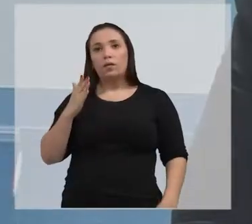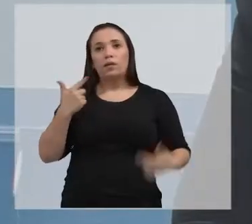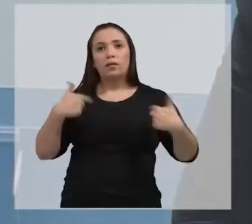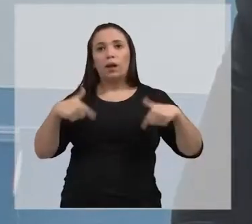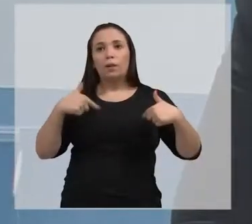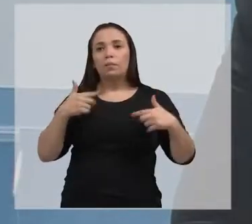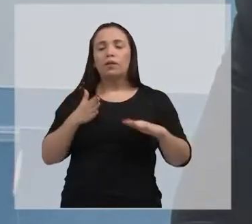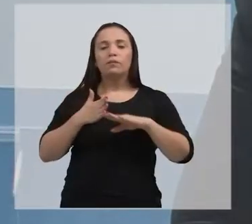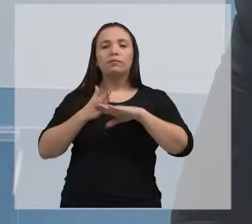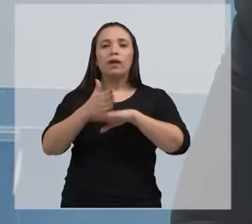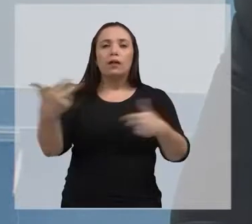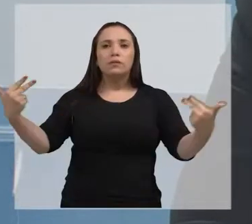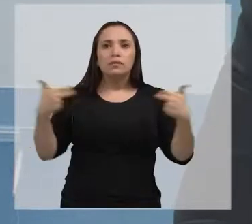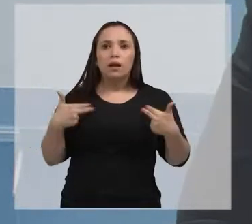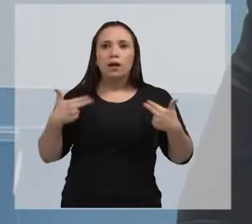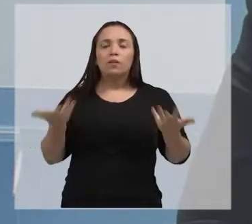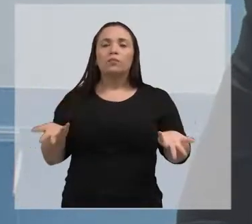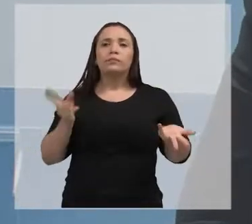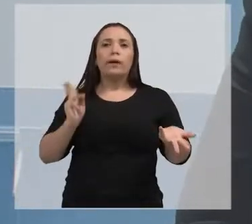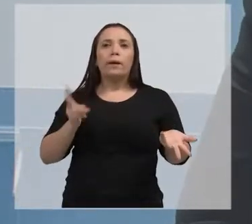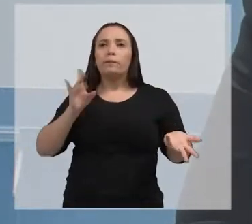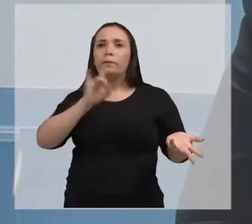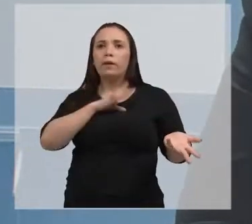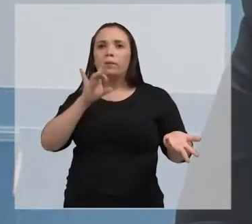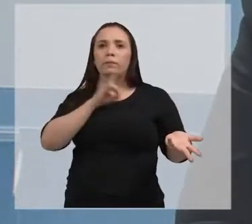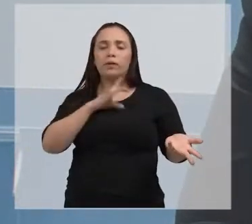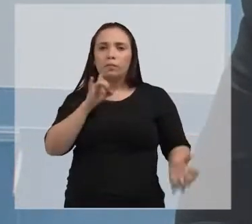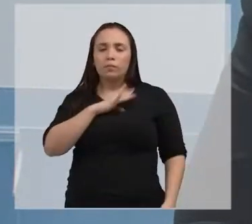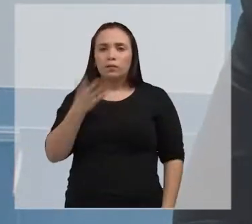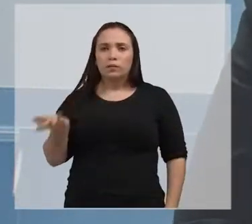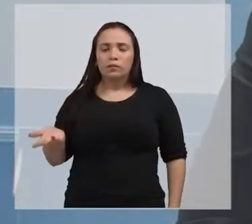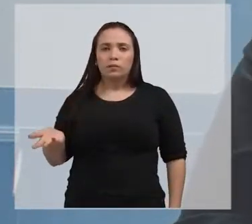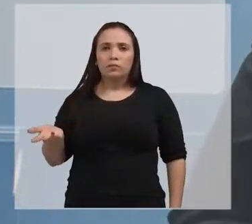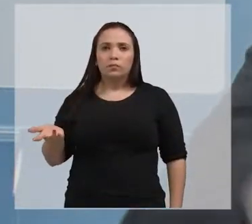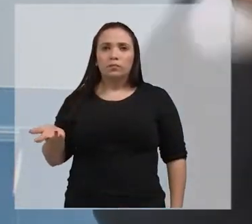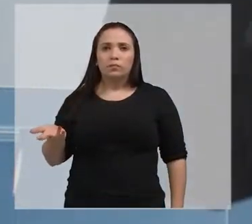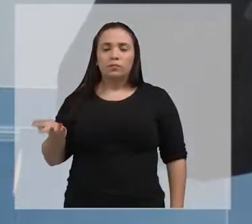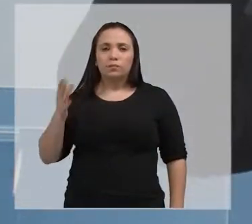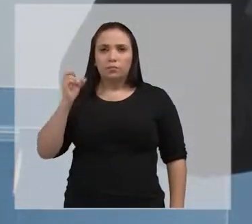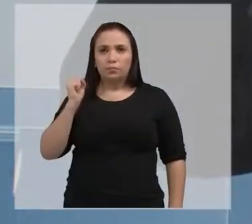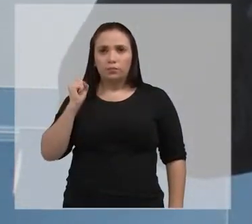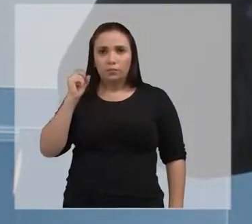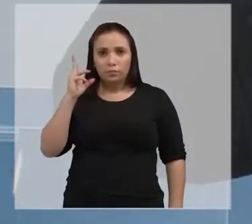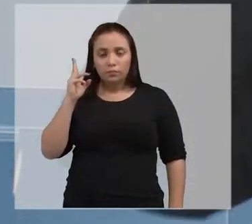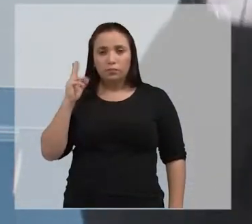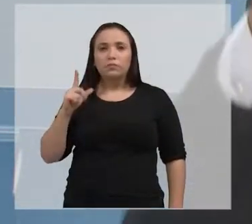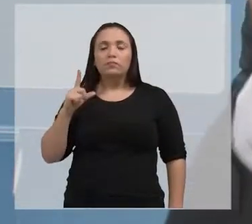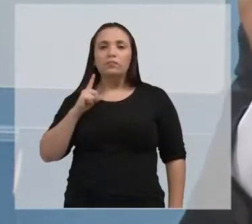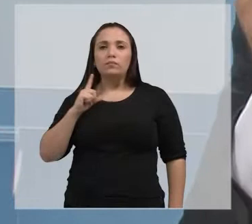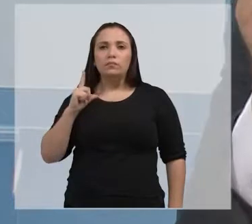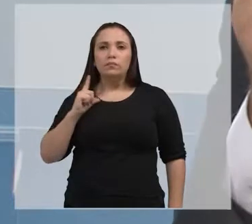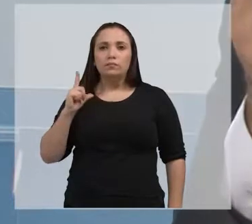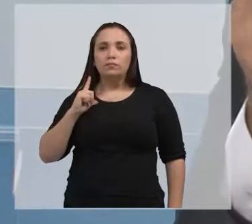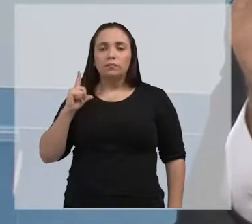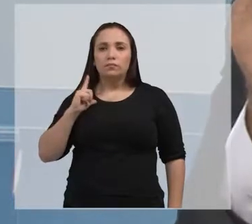caminho. E ele vive com medo. Ou não encontra uma troca de tiros, O né? celular virou...